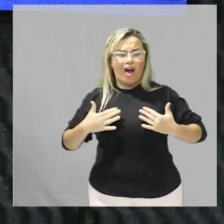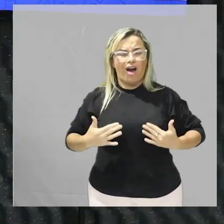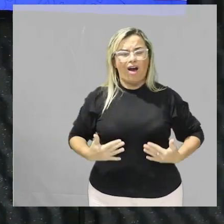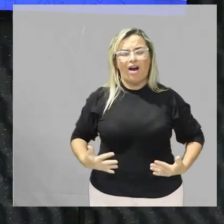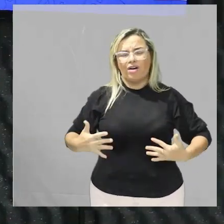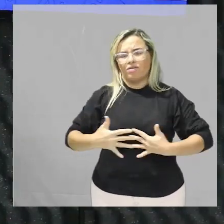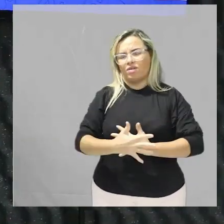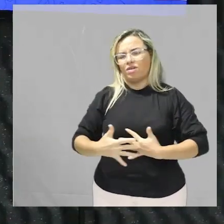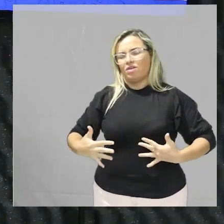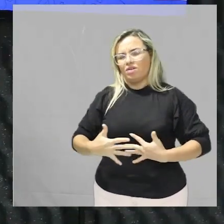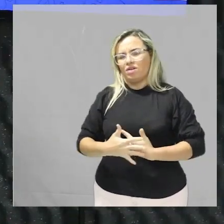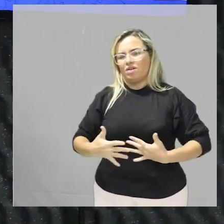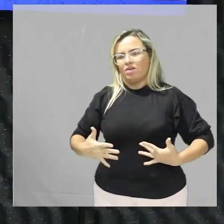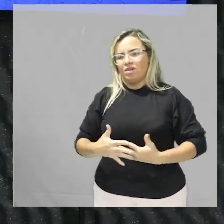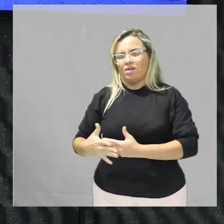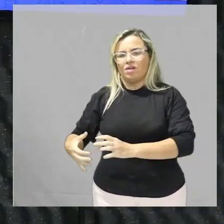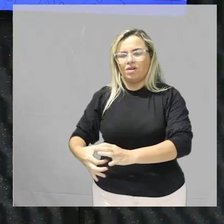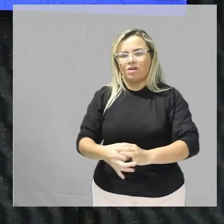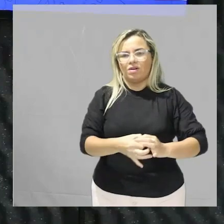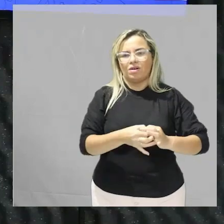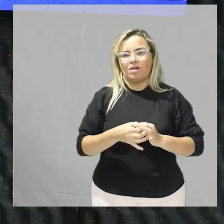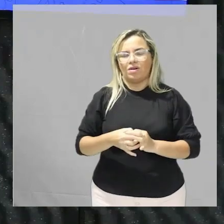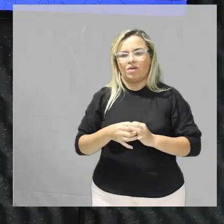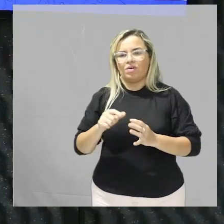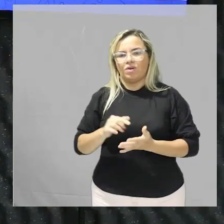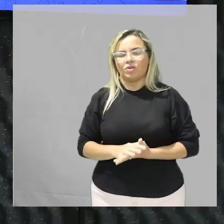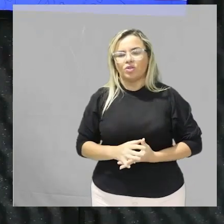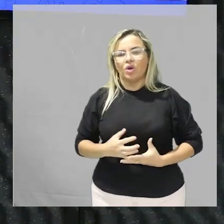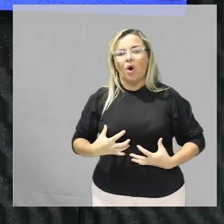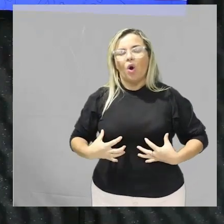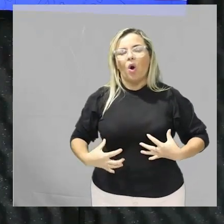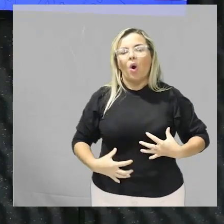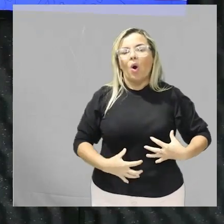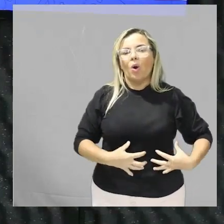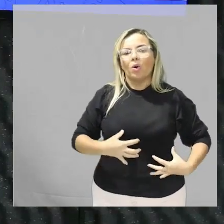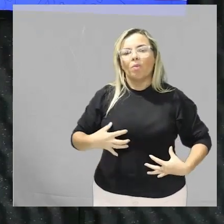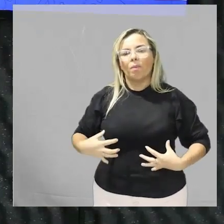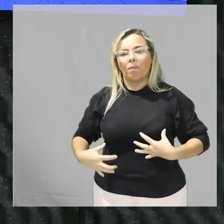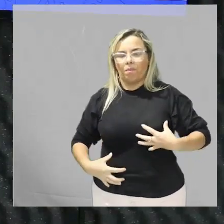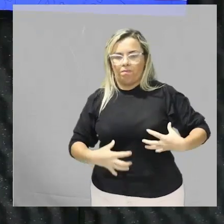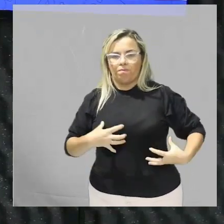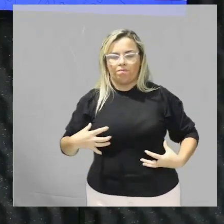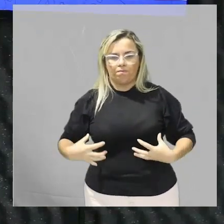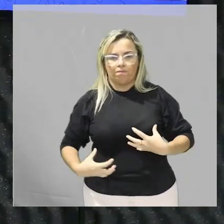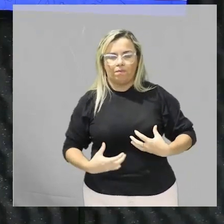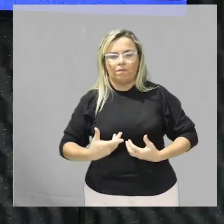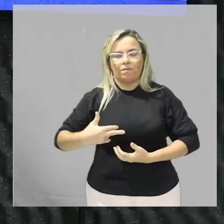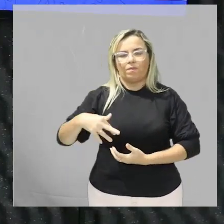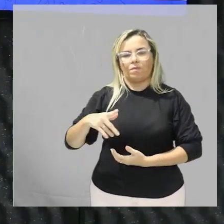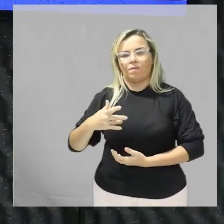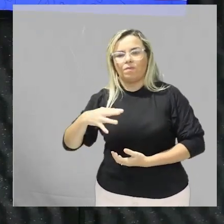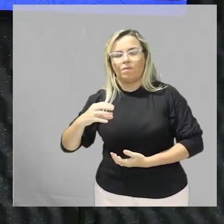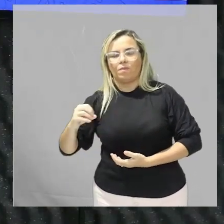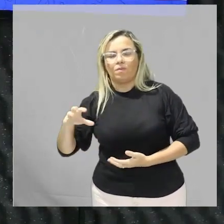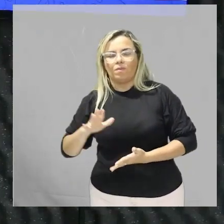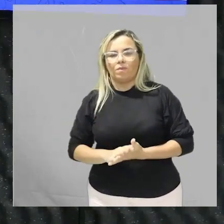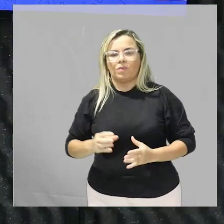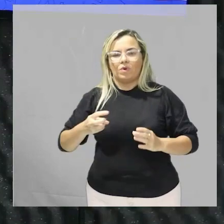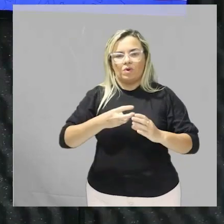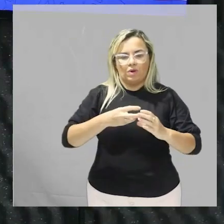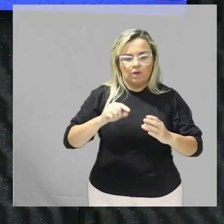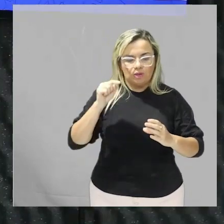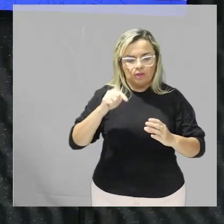se juntar para formar o que nós chamamos de órgão. Então, um órgão ele é formado por